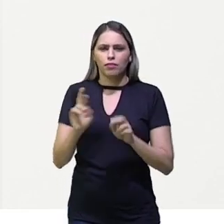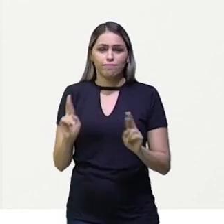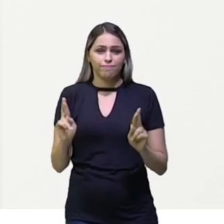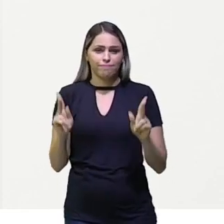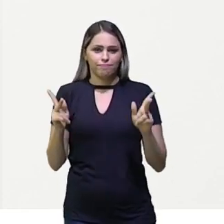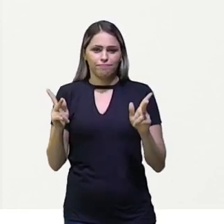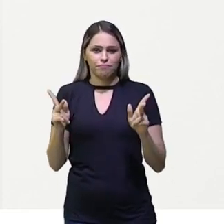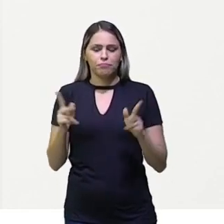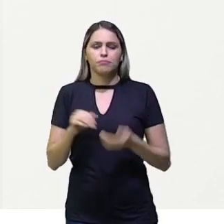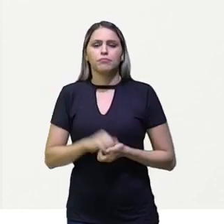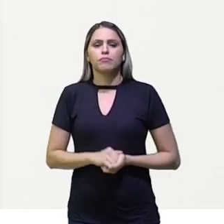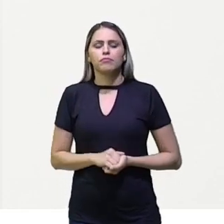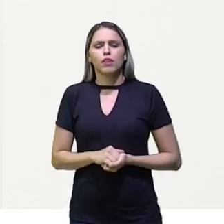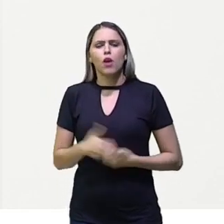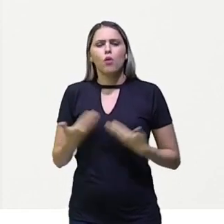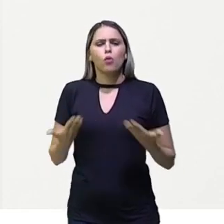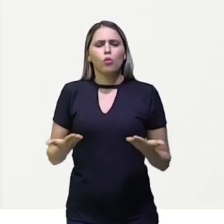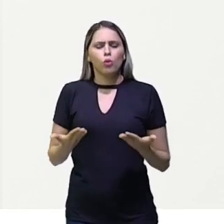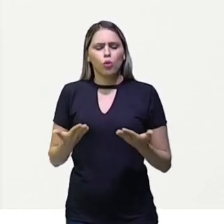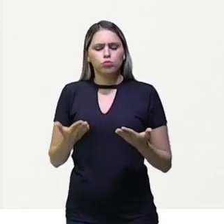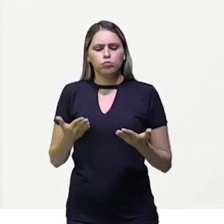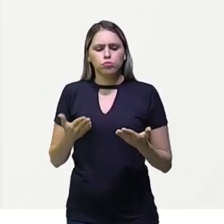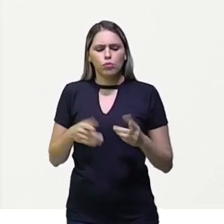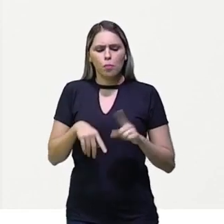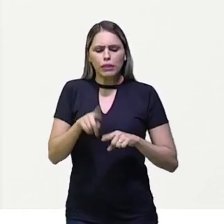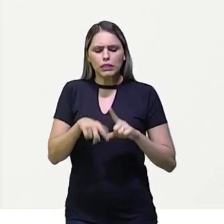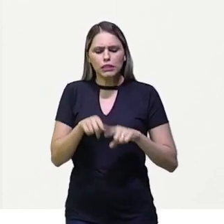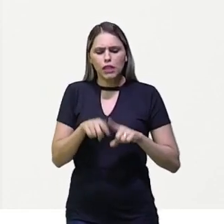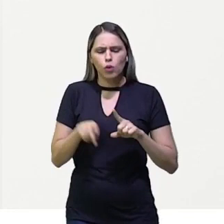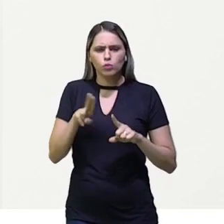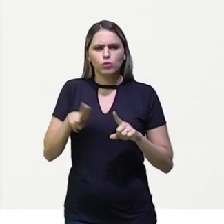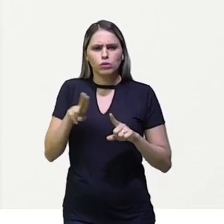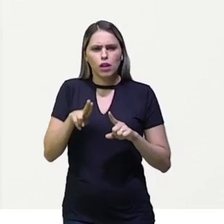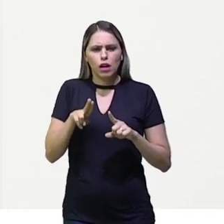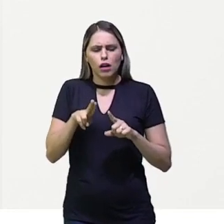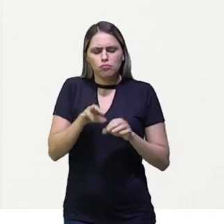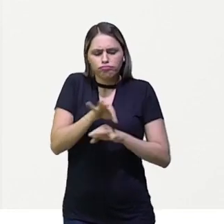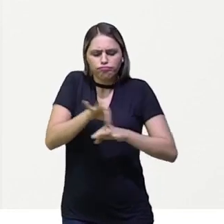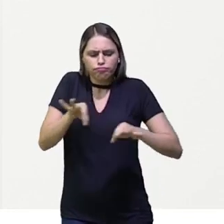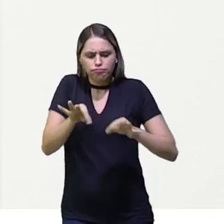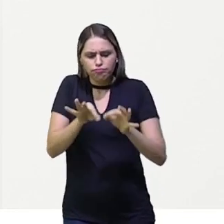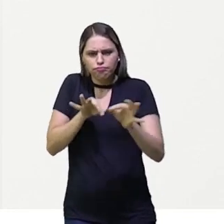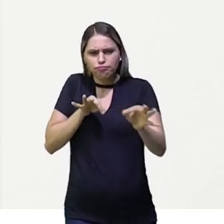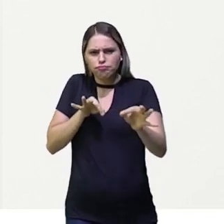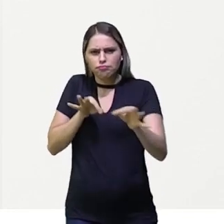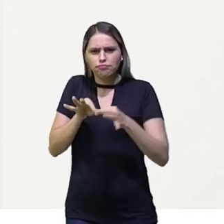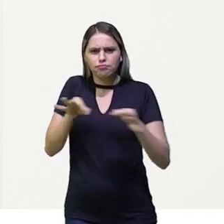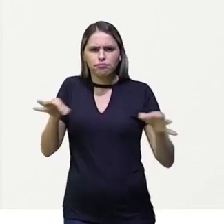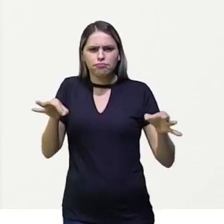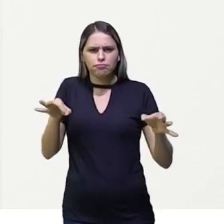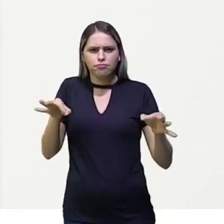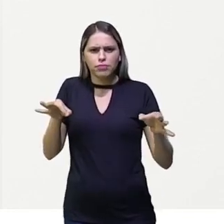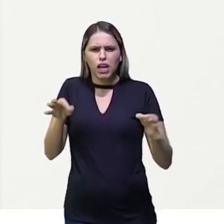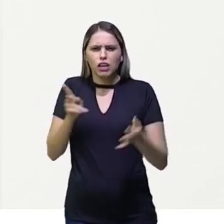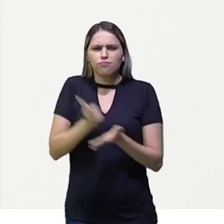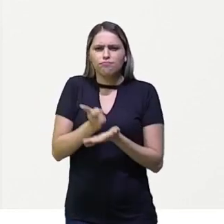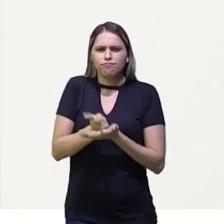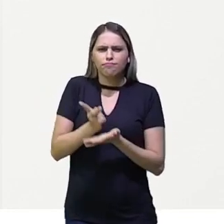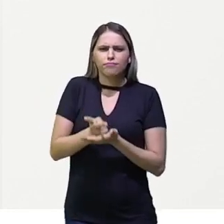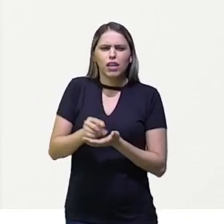Instrumento de medida não convencionais e convencionais. O ato de medir está presente em